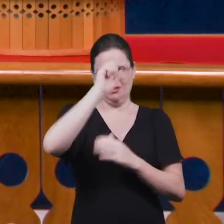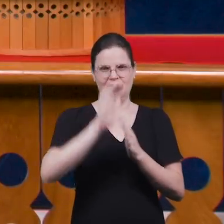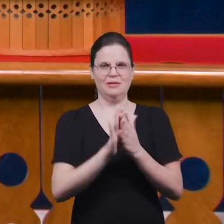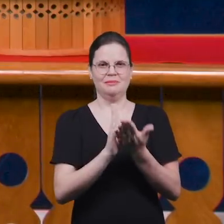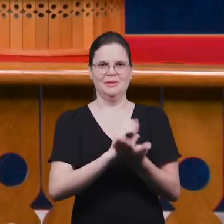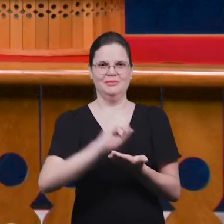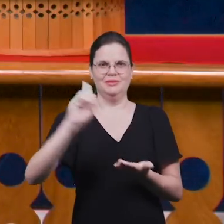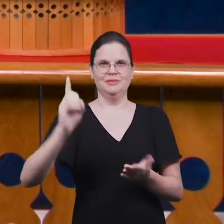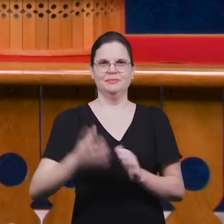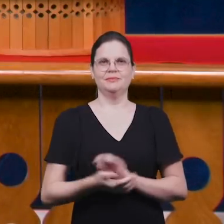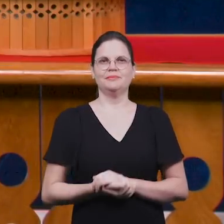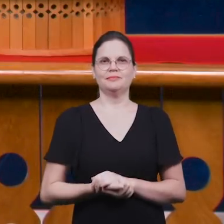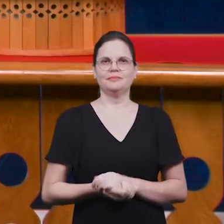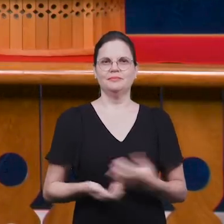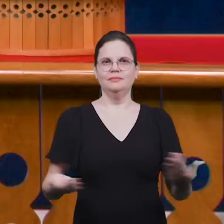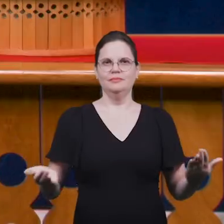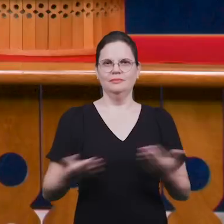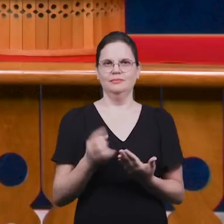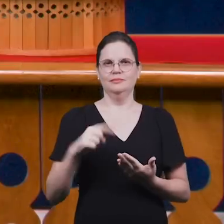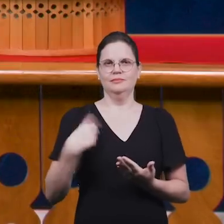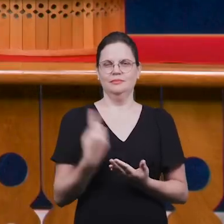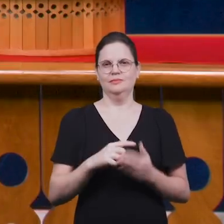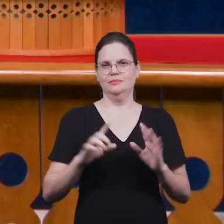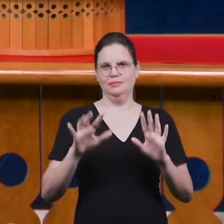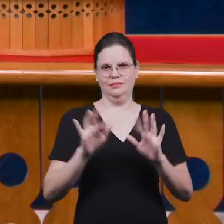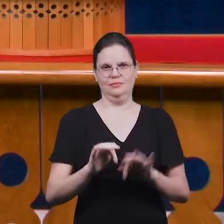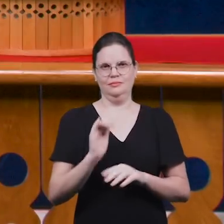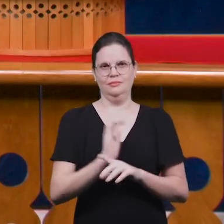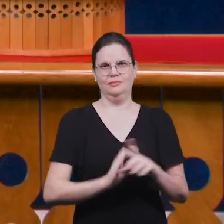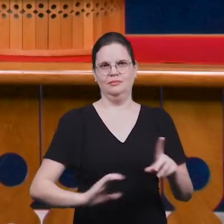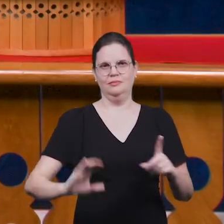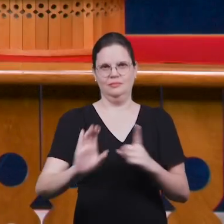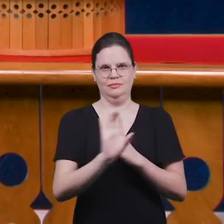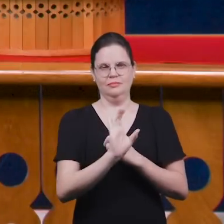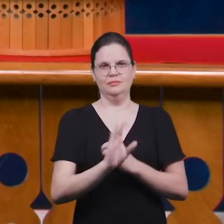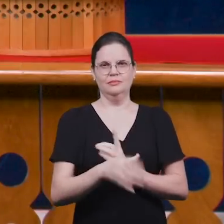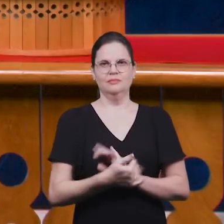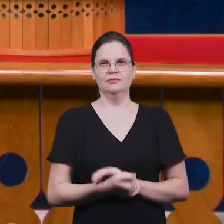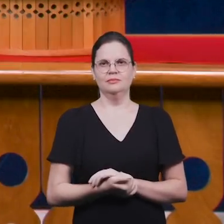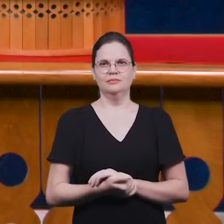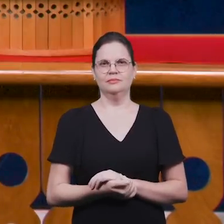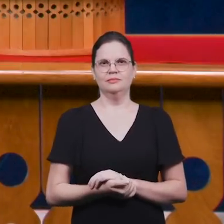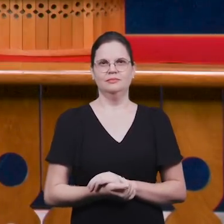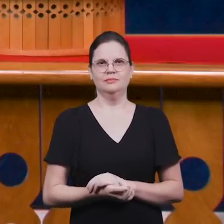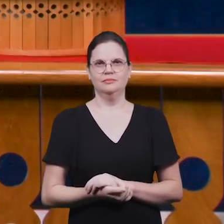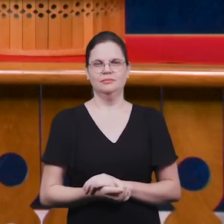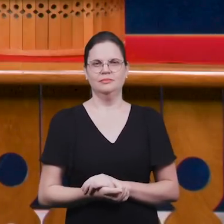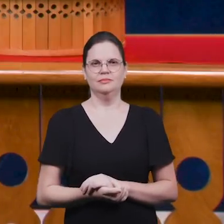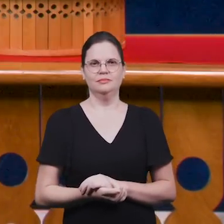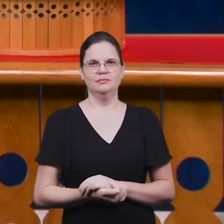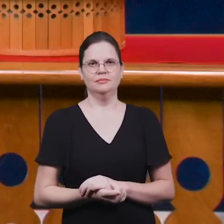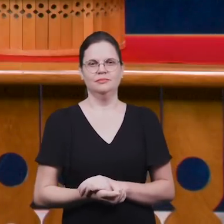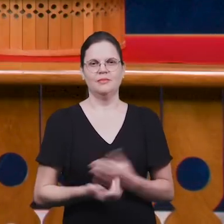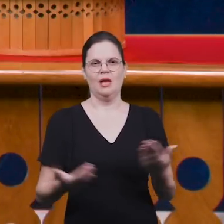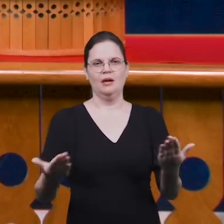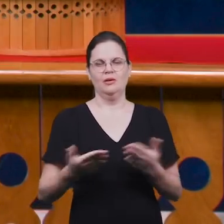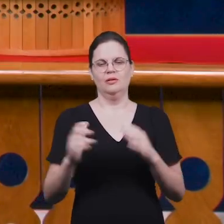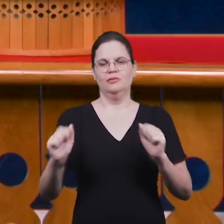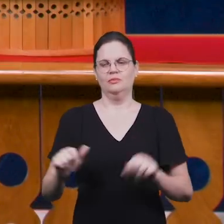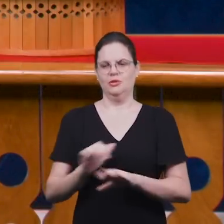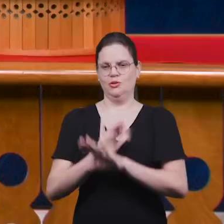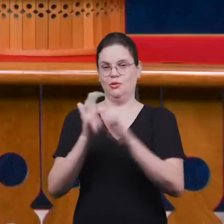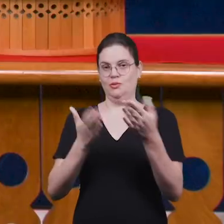Deus. Nós vamos agora encerrar o nosso culto prestando a Deus